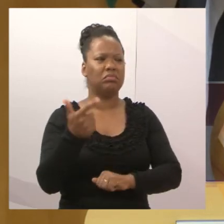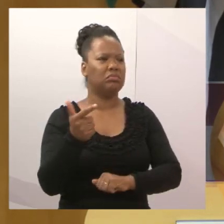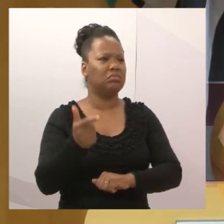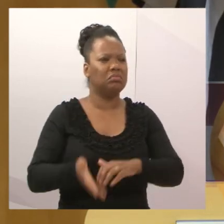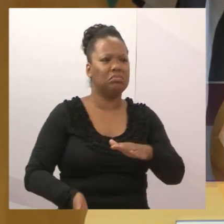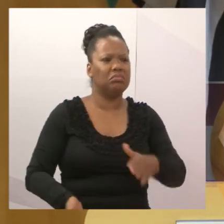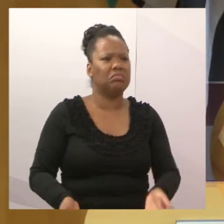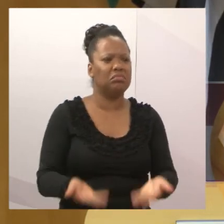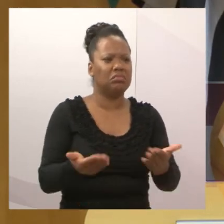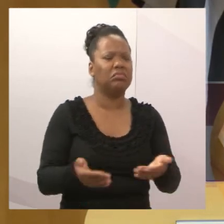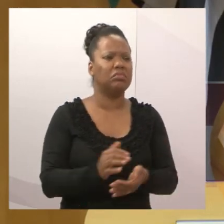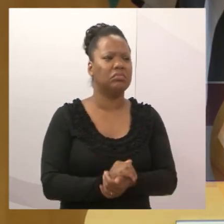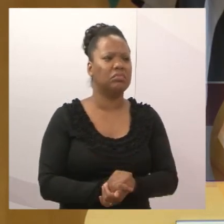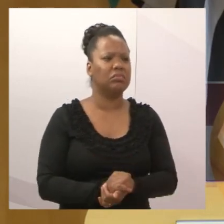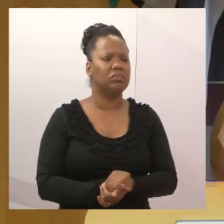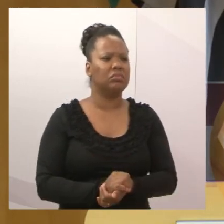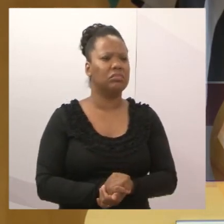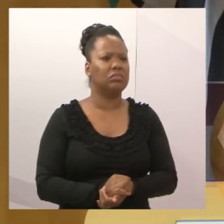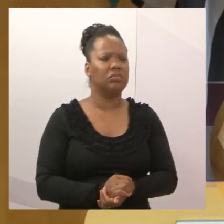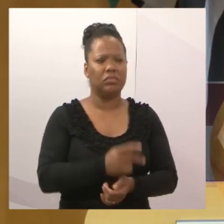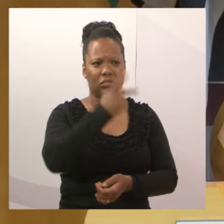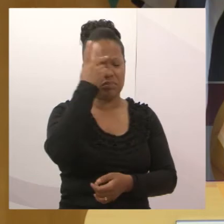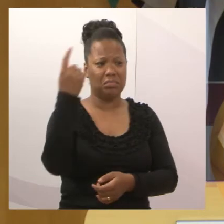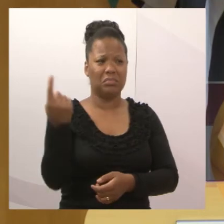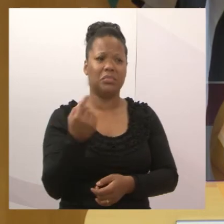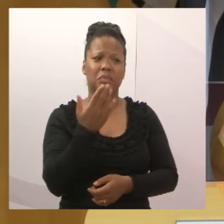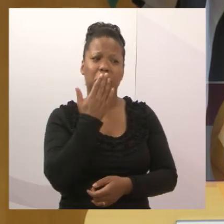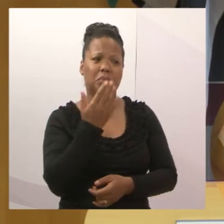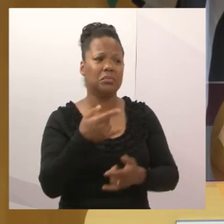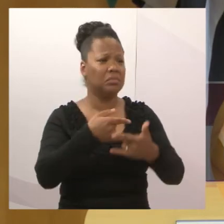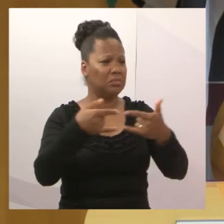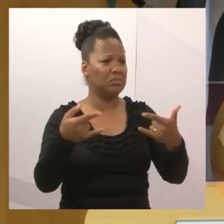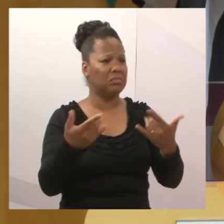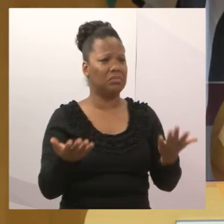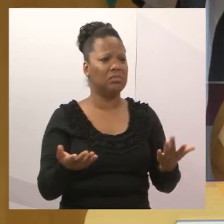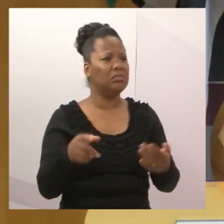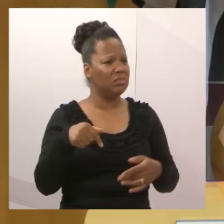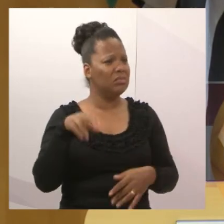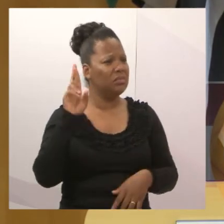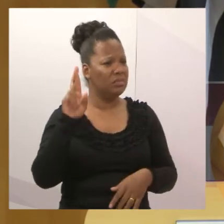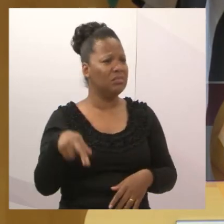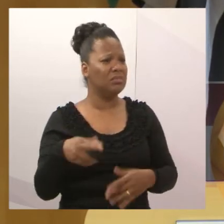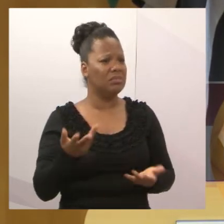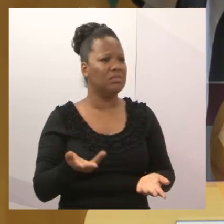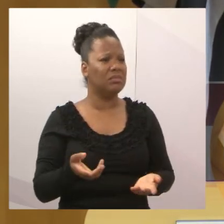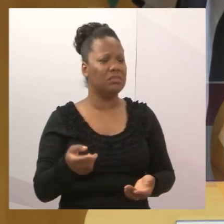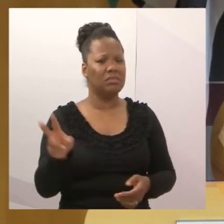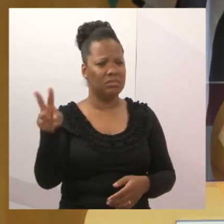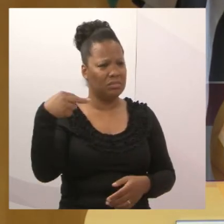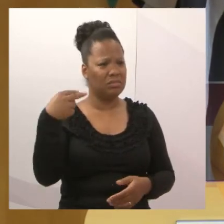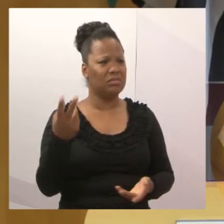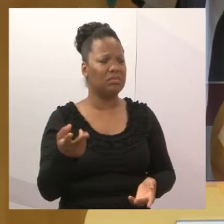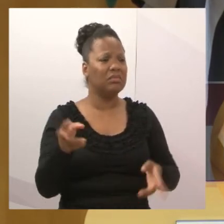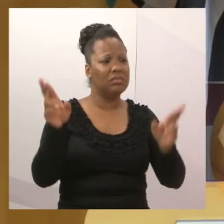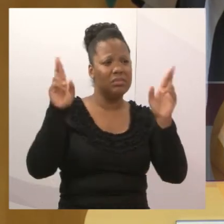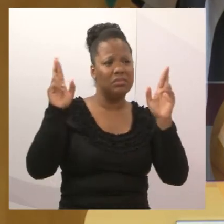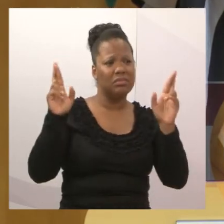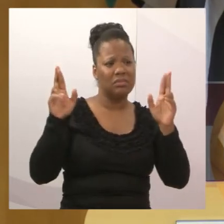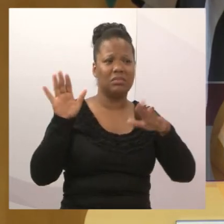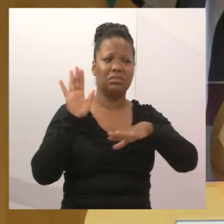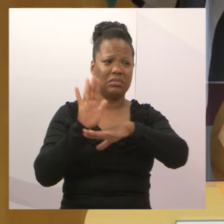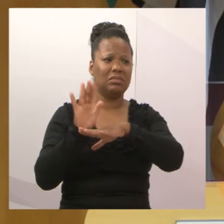Os esportistas vêm bater aqui no nosso gabinete para pedir passagem, com razão. Eles veem em nós, vereadores, uma esperança